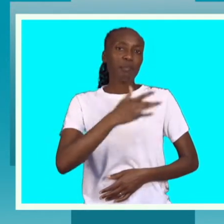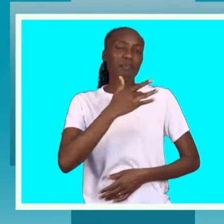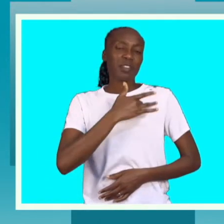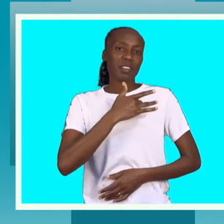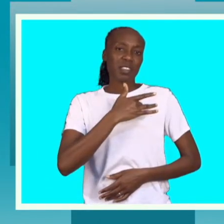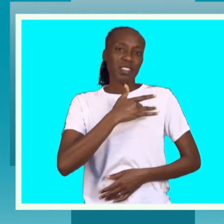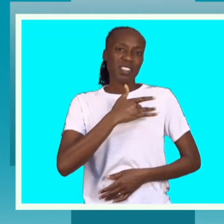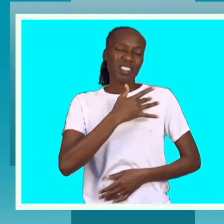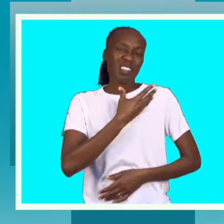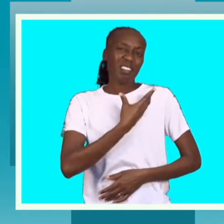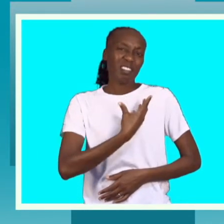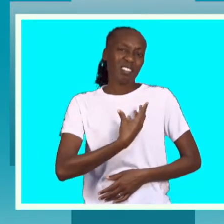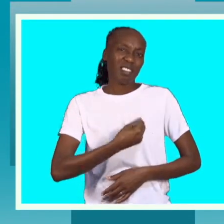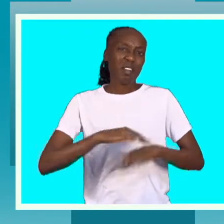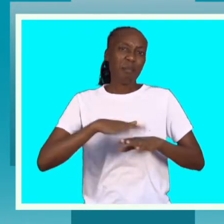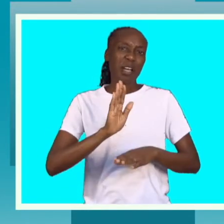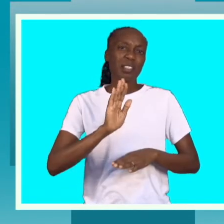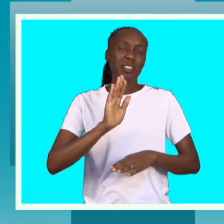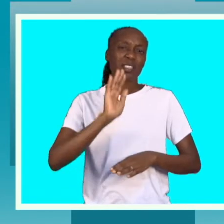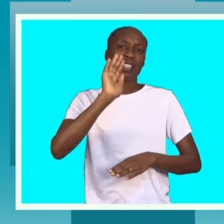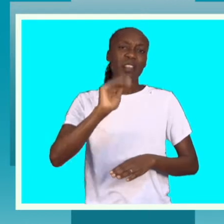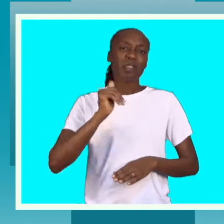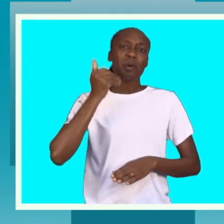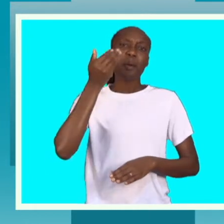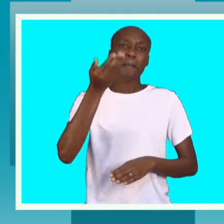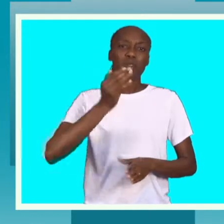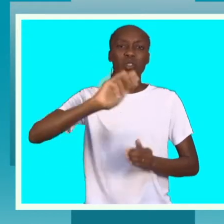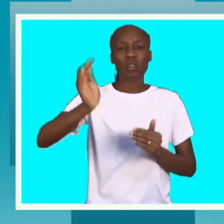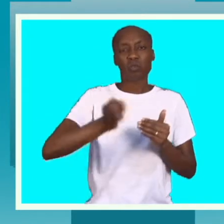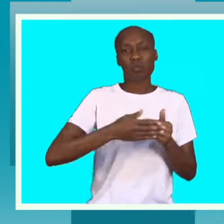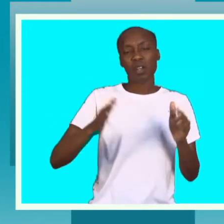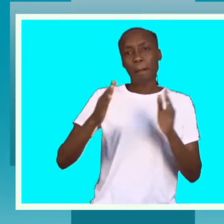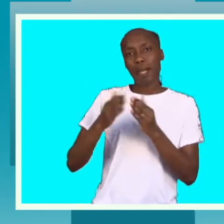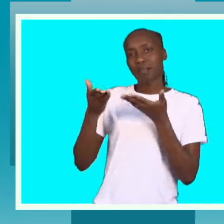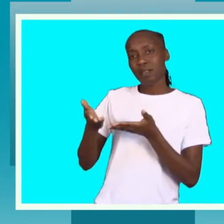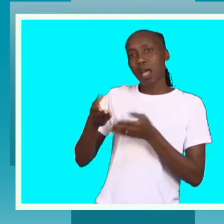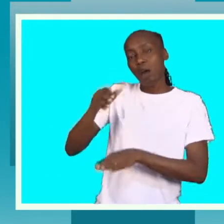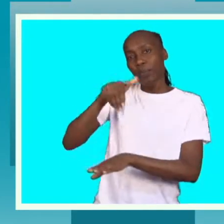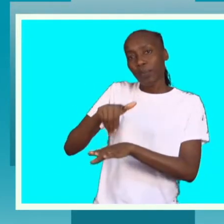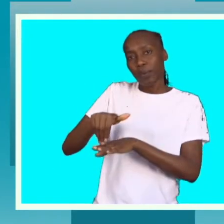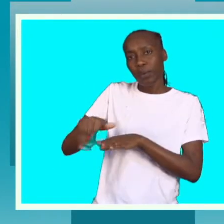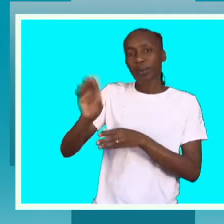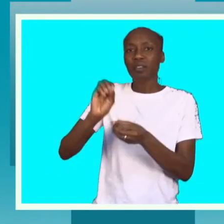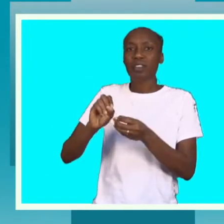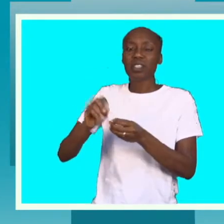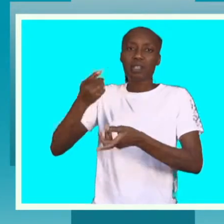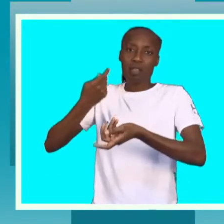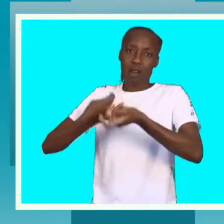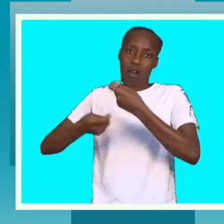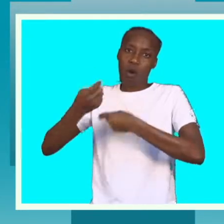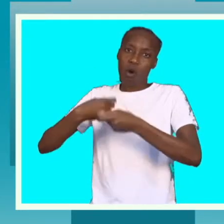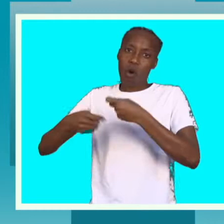Quando cheguei aqui em casa, fiquei muito desesperada. Continuei a fazer os meus negócios. Até minhas filhas